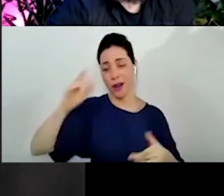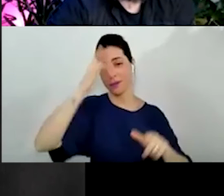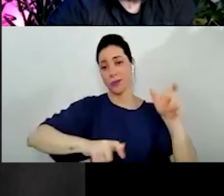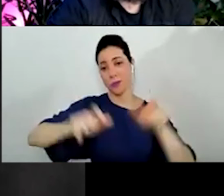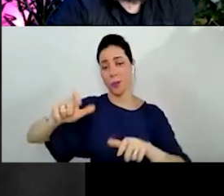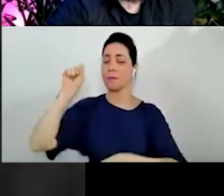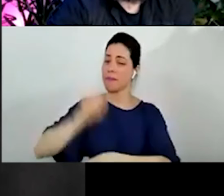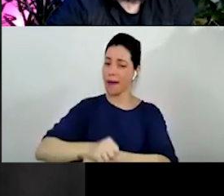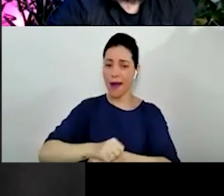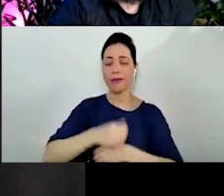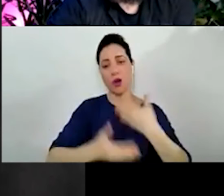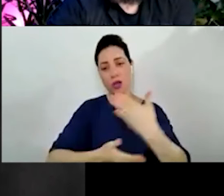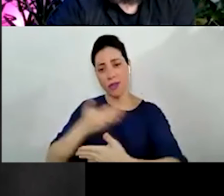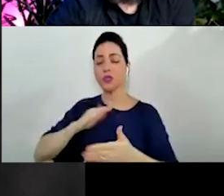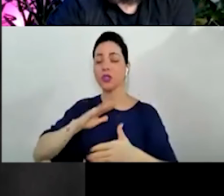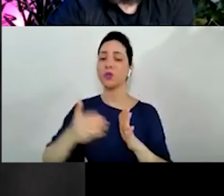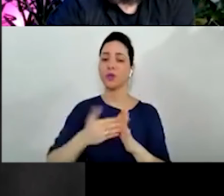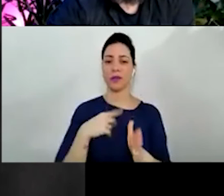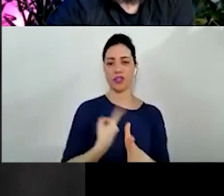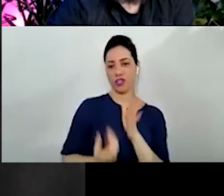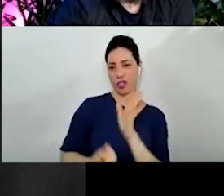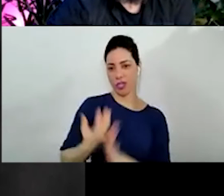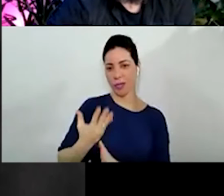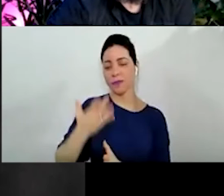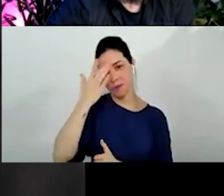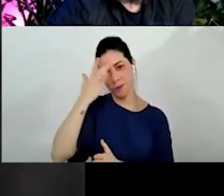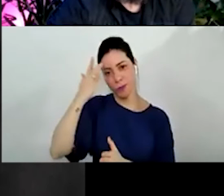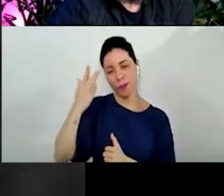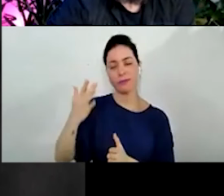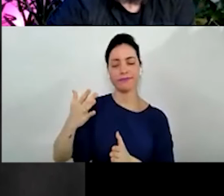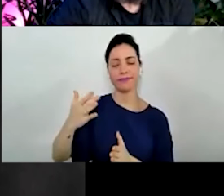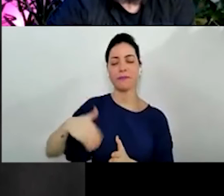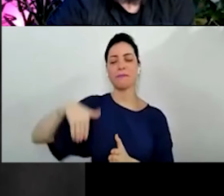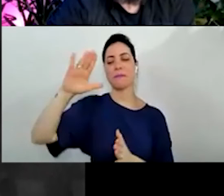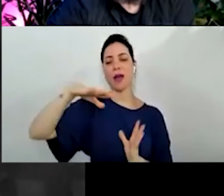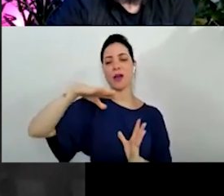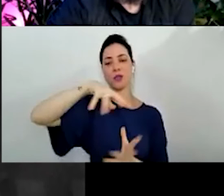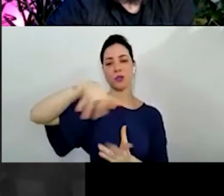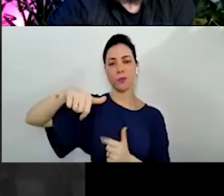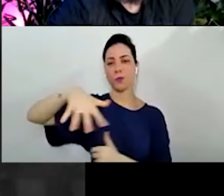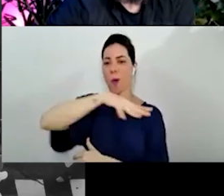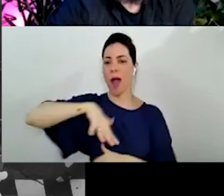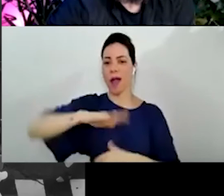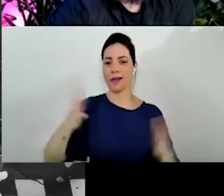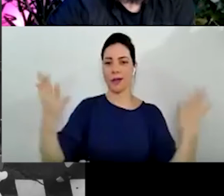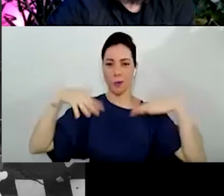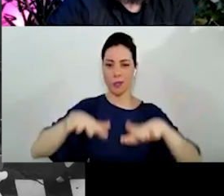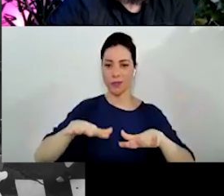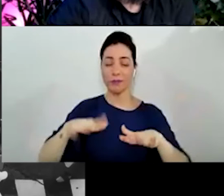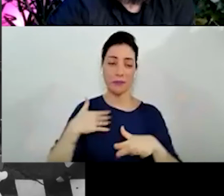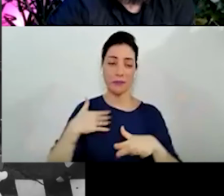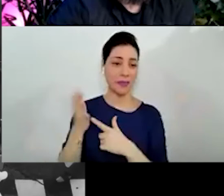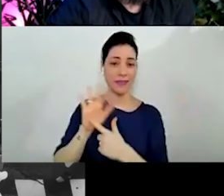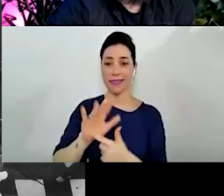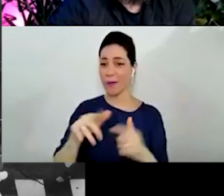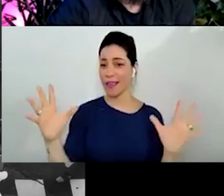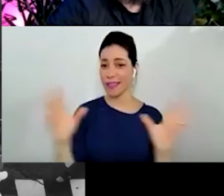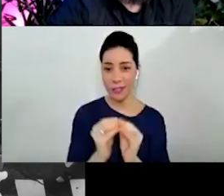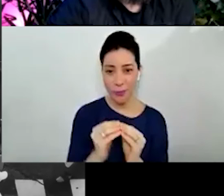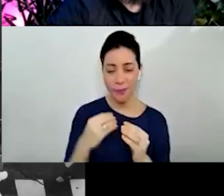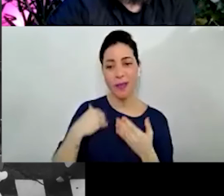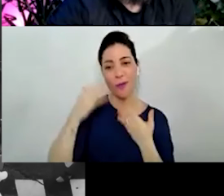e tudo aquilo que a gente está criando para que a gente tem a cada vez mais um mundo inclusivo era isso a minha apresentação gente